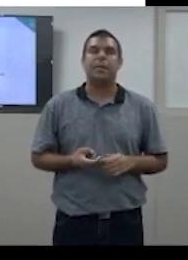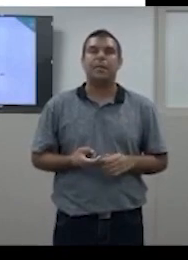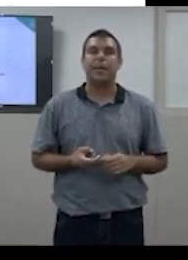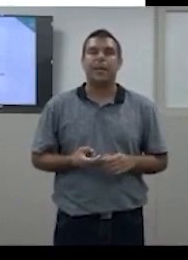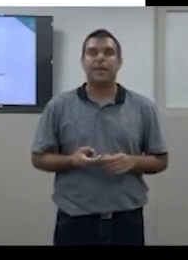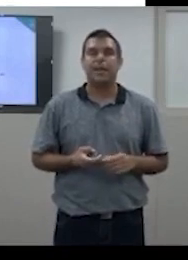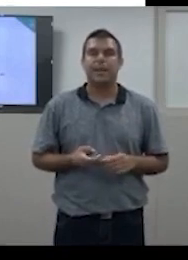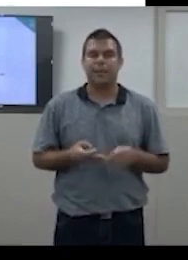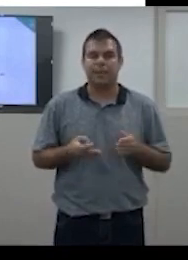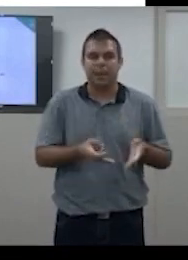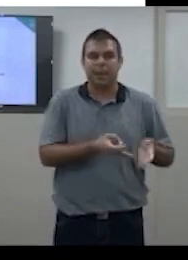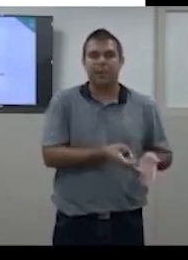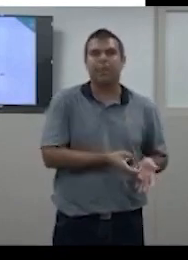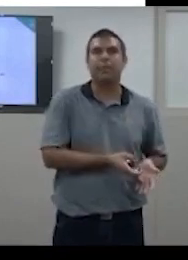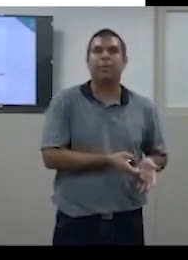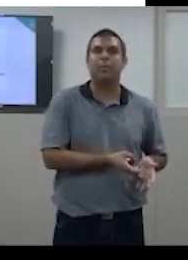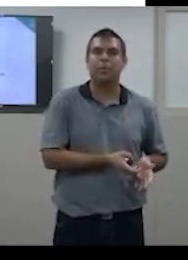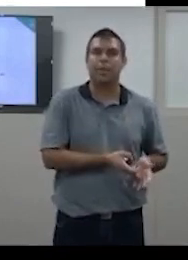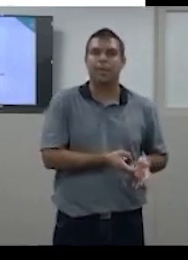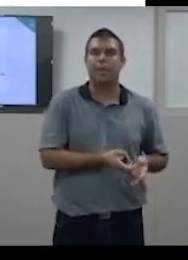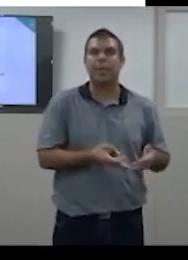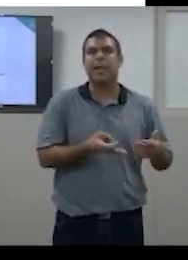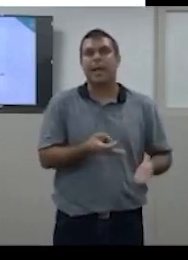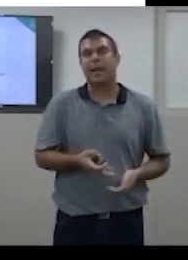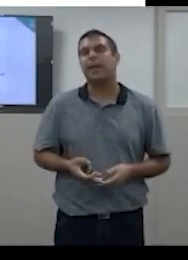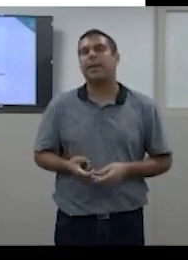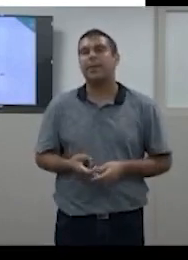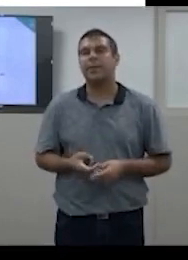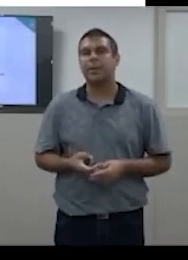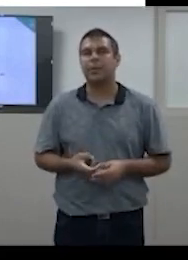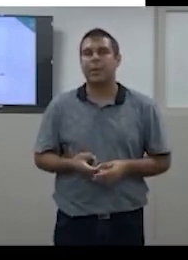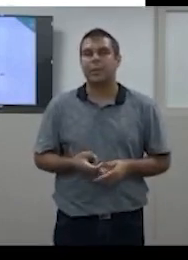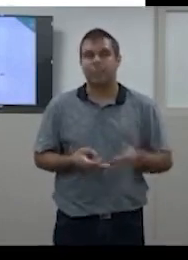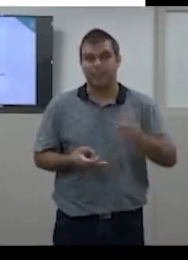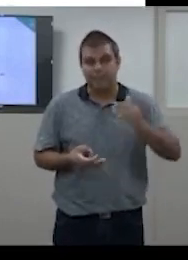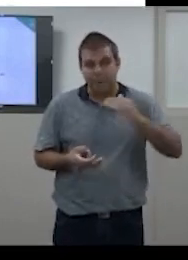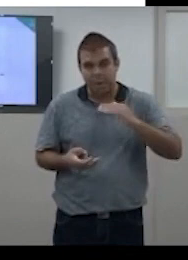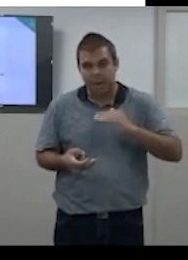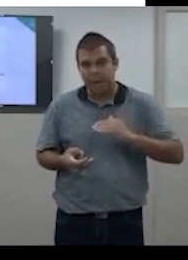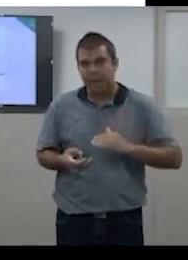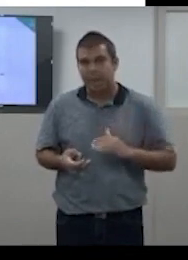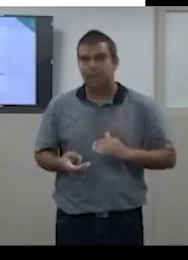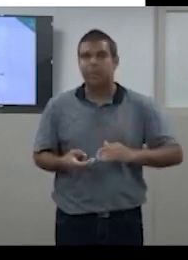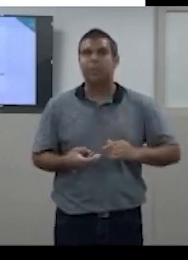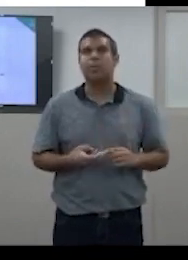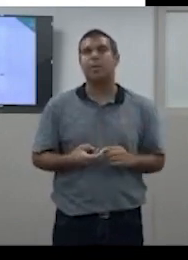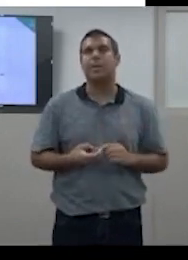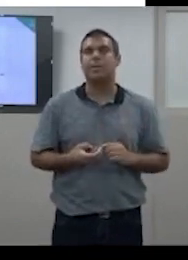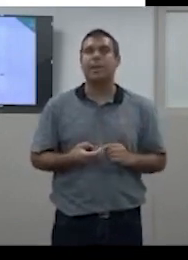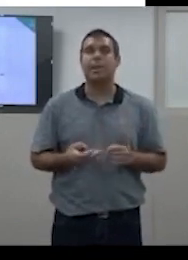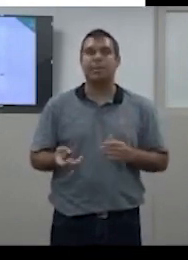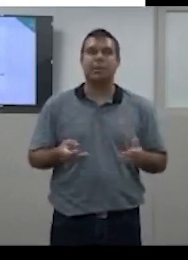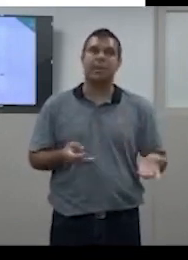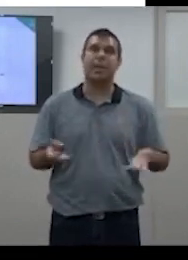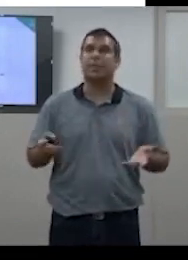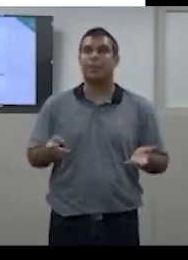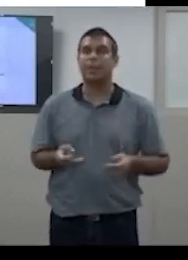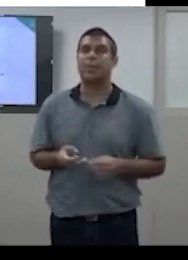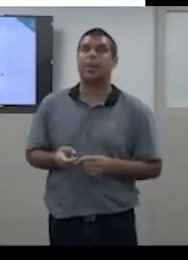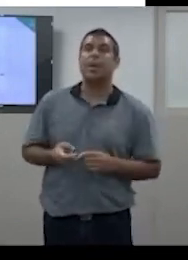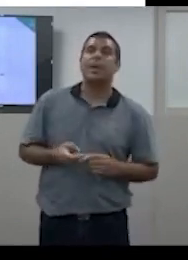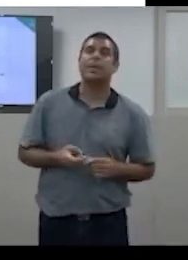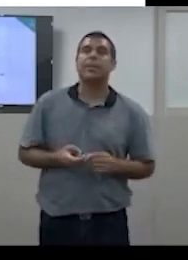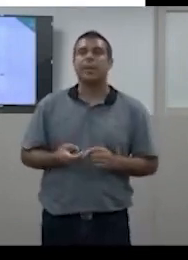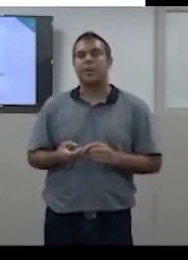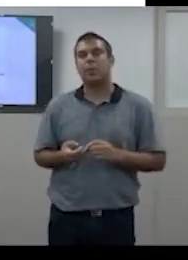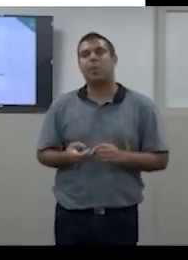ali, você não vai ter necessariamente o ponto de congelamento ali a 0 graus Celsius. Você vai baixar esse ponto de congelamento, sei lá, menos 10,